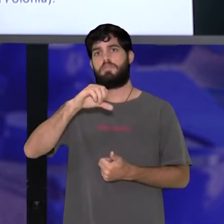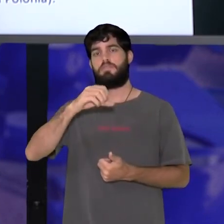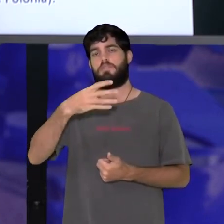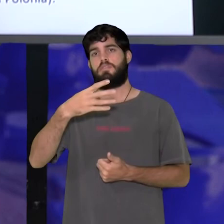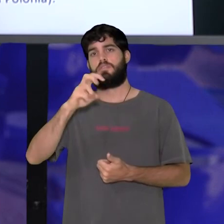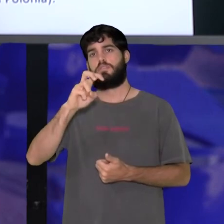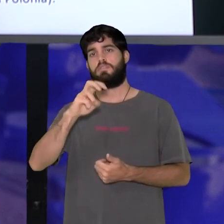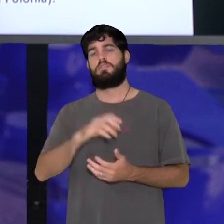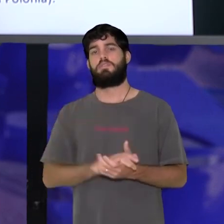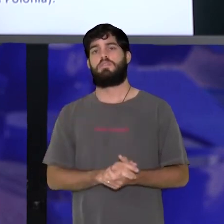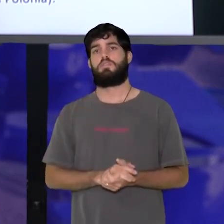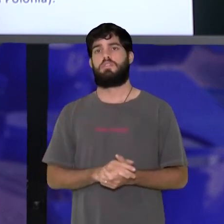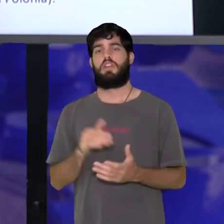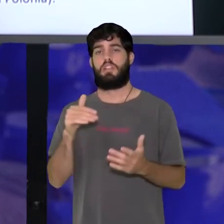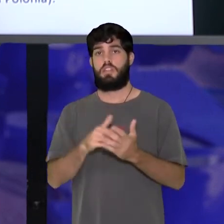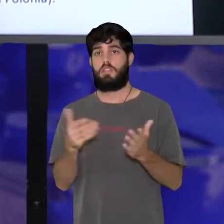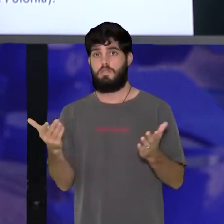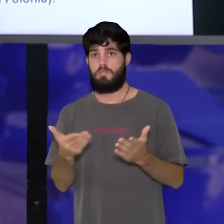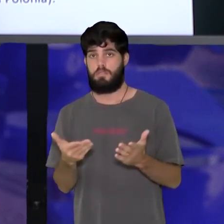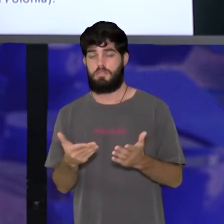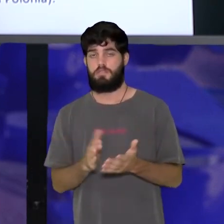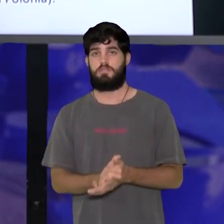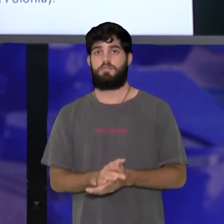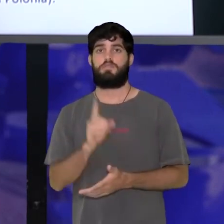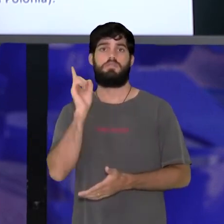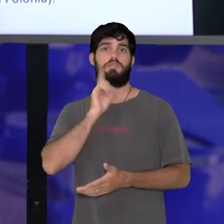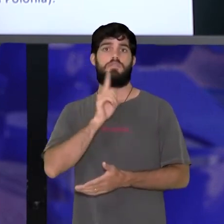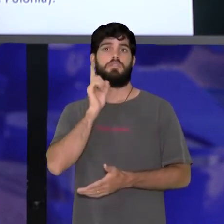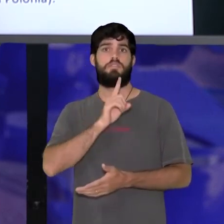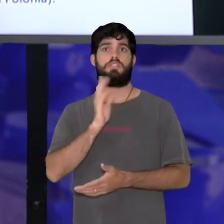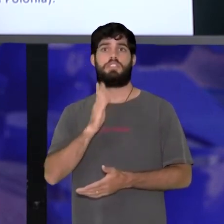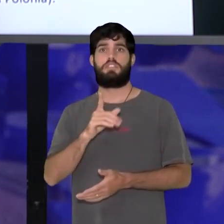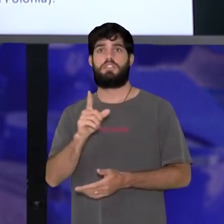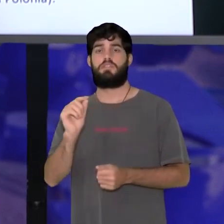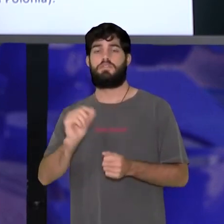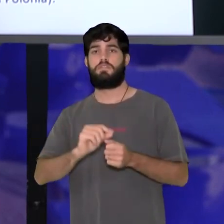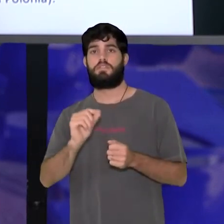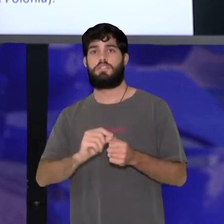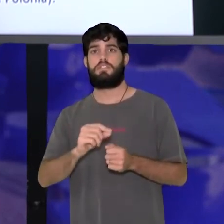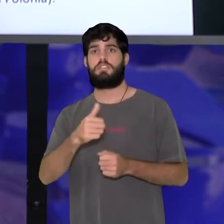até hoje, os Estados Unidos já fizeram